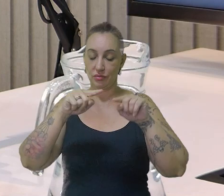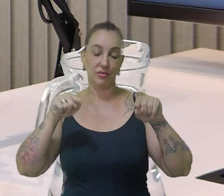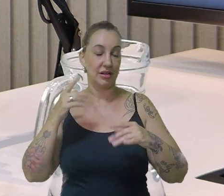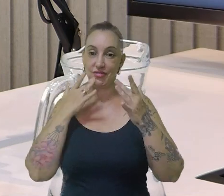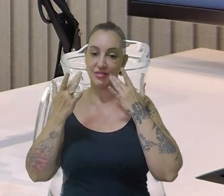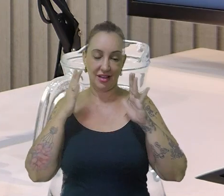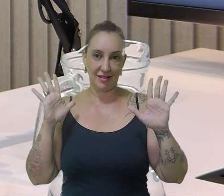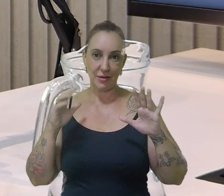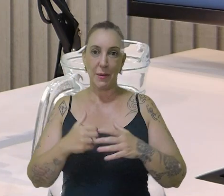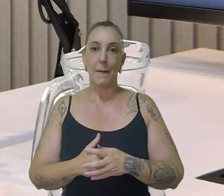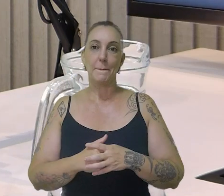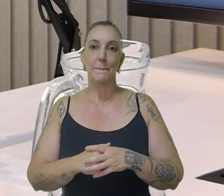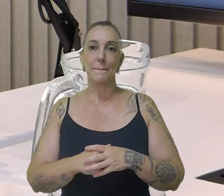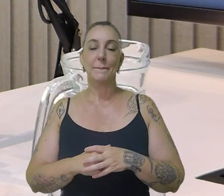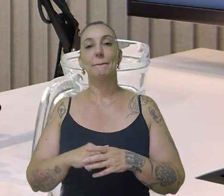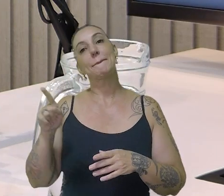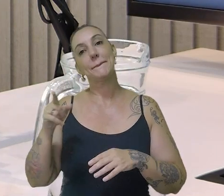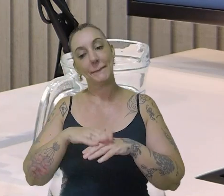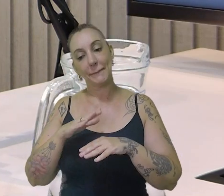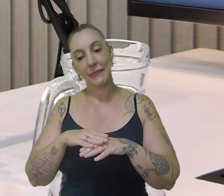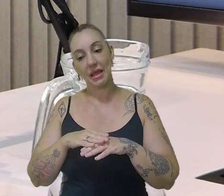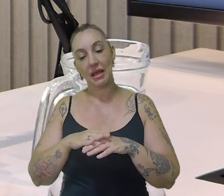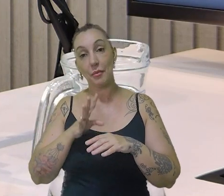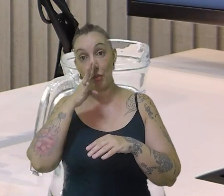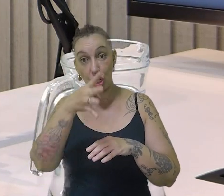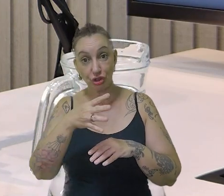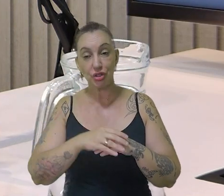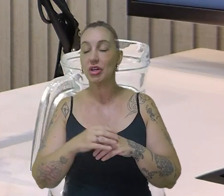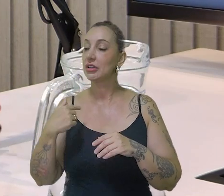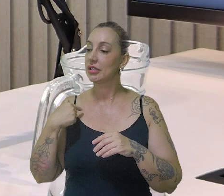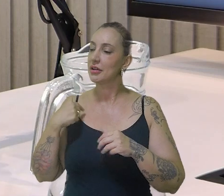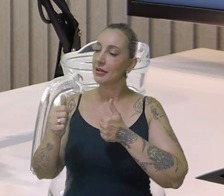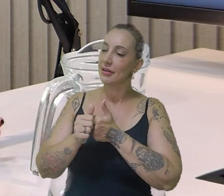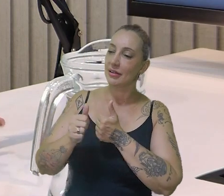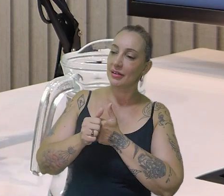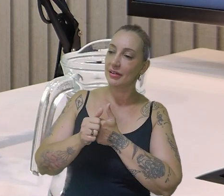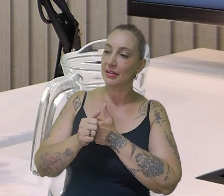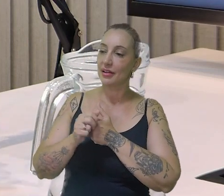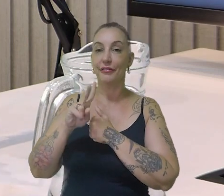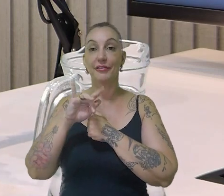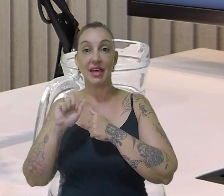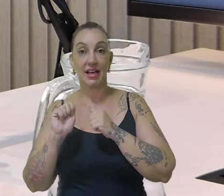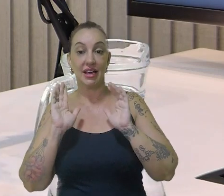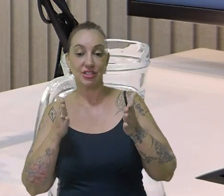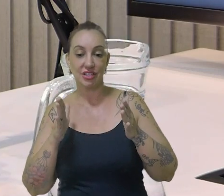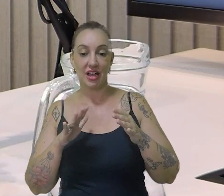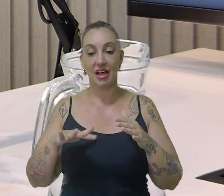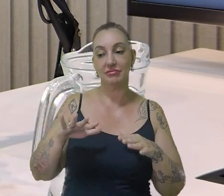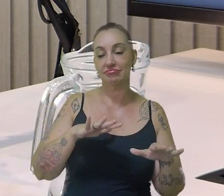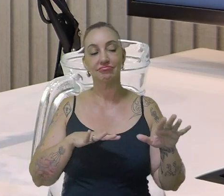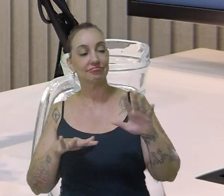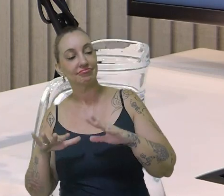sala de teatro aham E aí eles eles fizeram o impostor E aí eu tava ali meio perto tava no viga já E aí ficava por